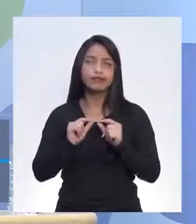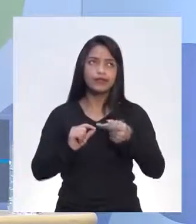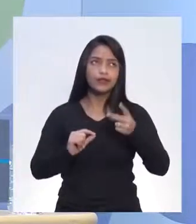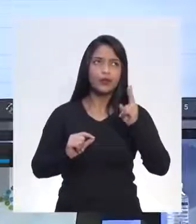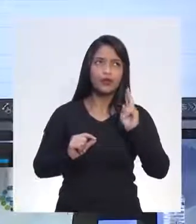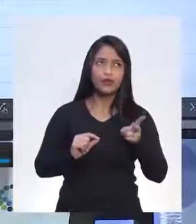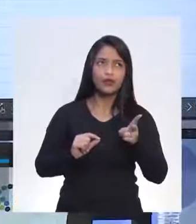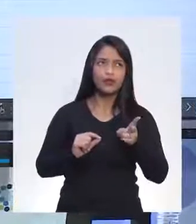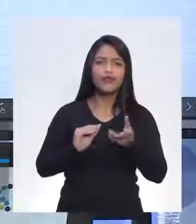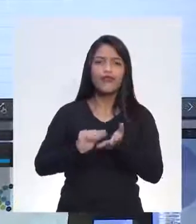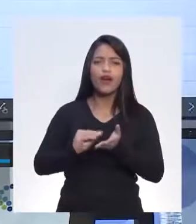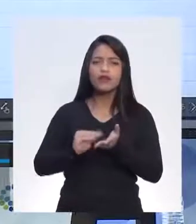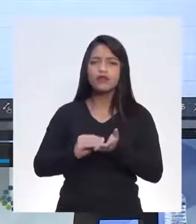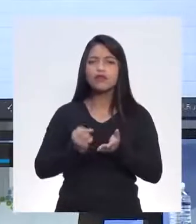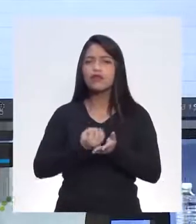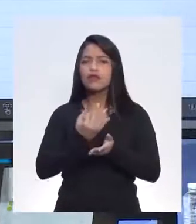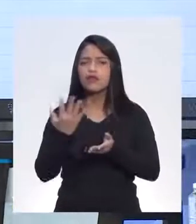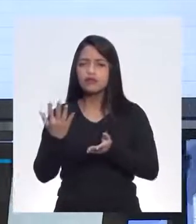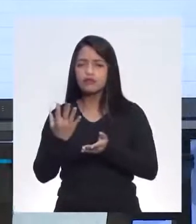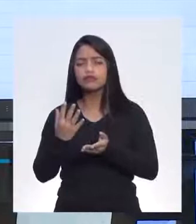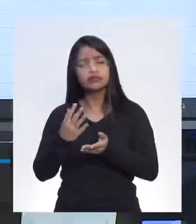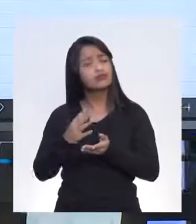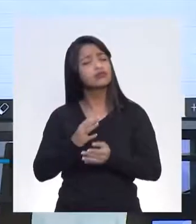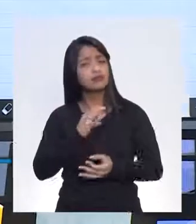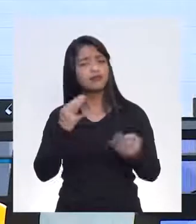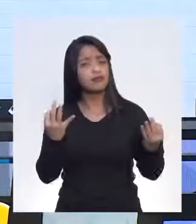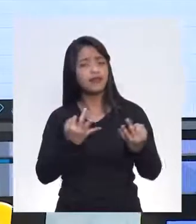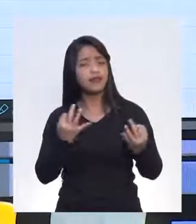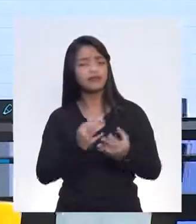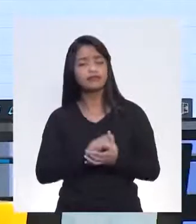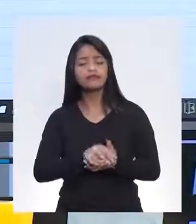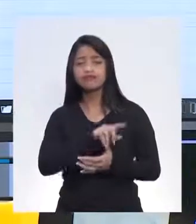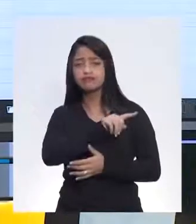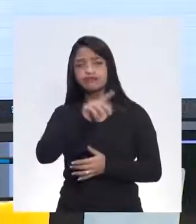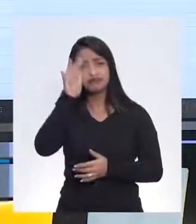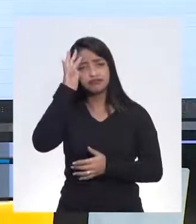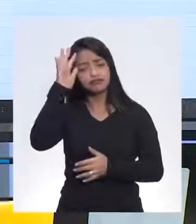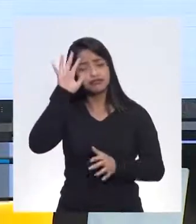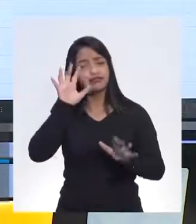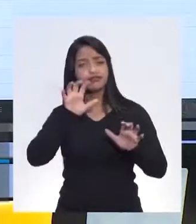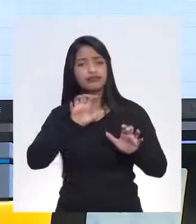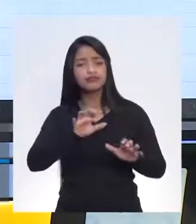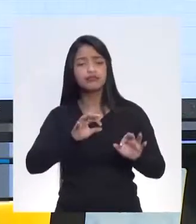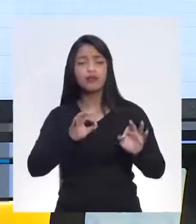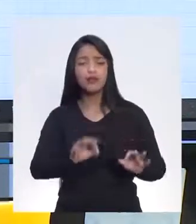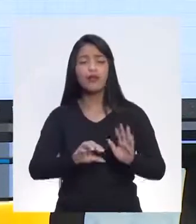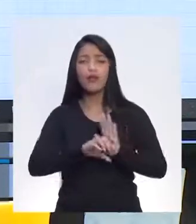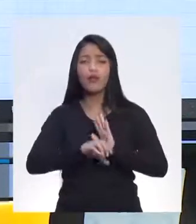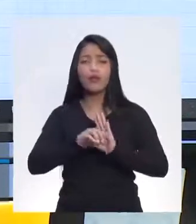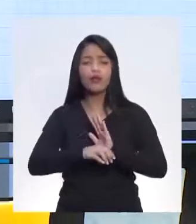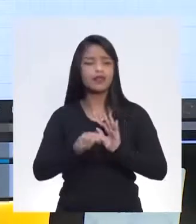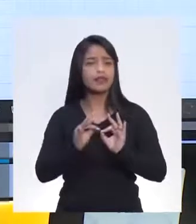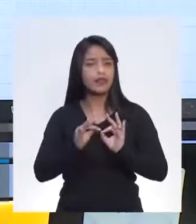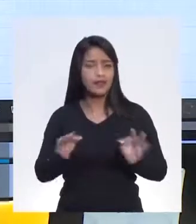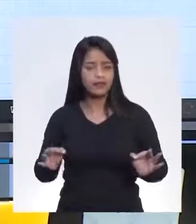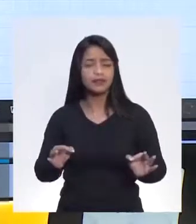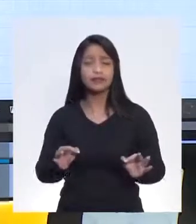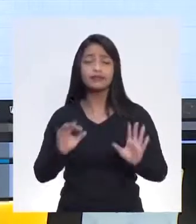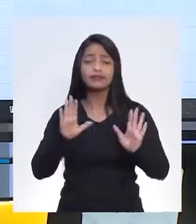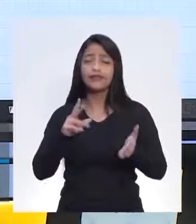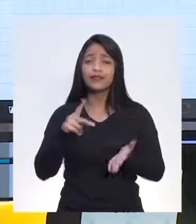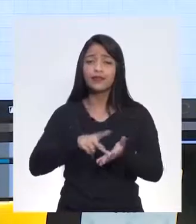2.000. Perfeito. Né? Então, essa é a ideia mesmo, gente. Entendeu? Conceito bastante simples. Na realidade, é muito comum